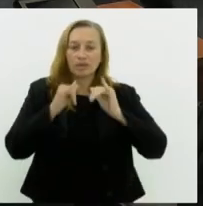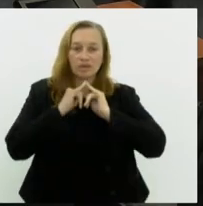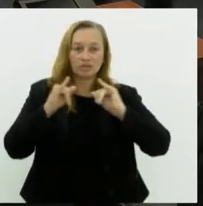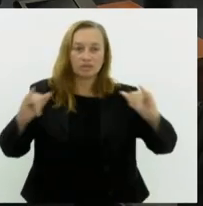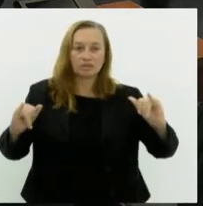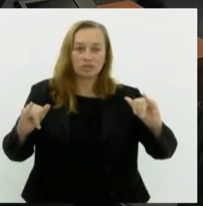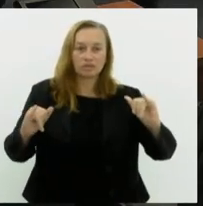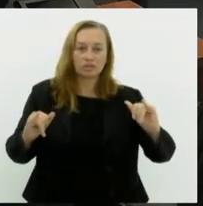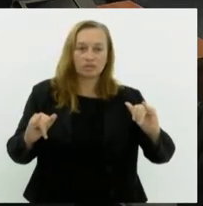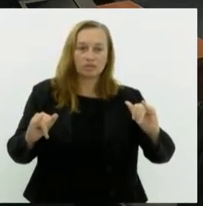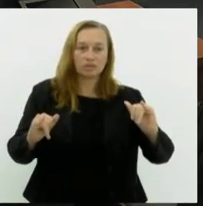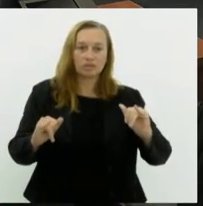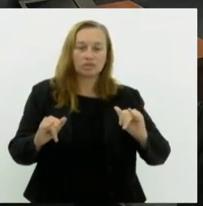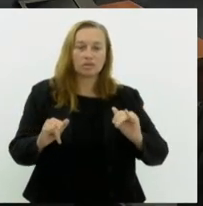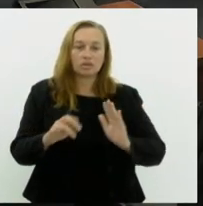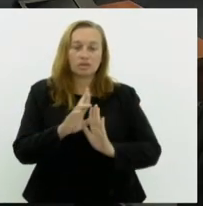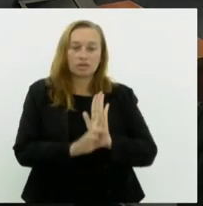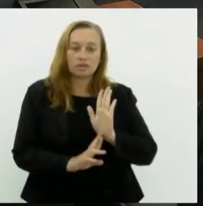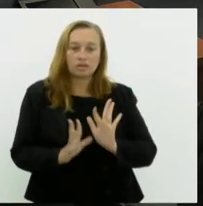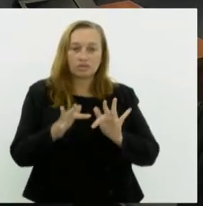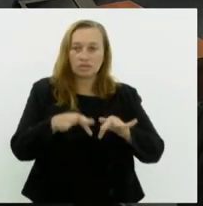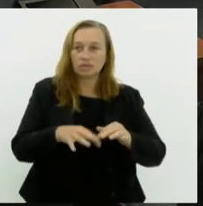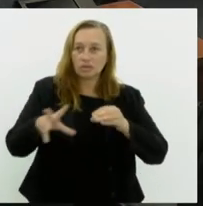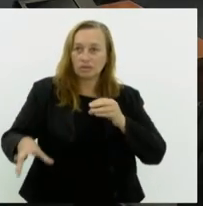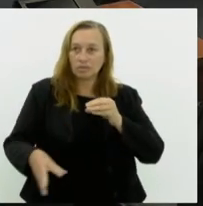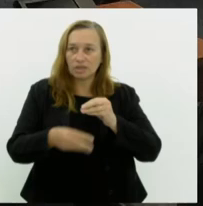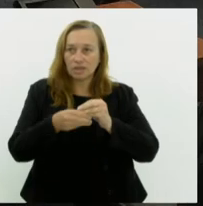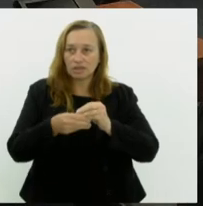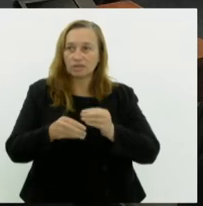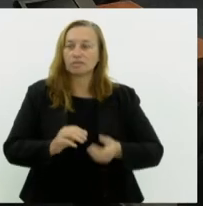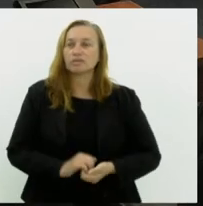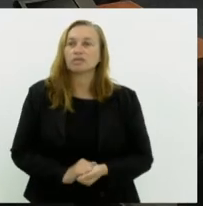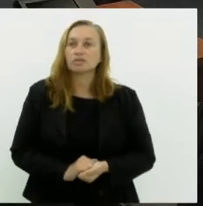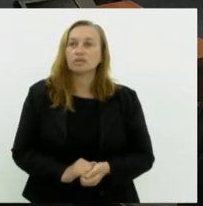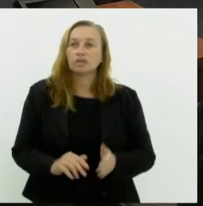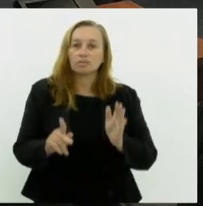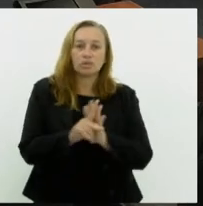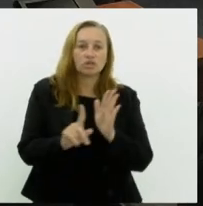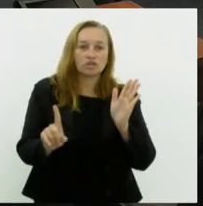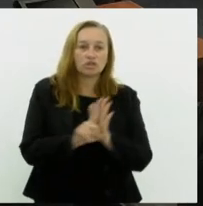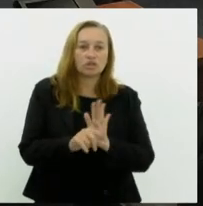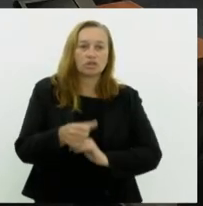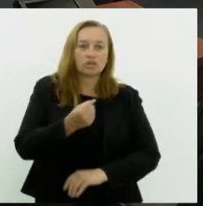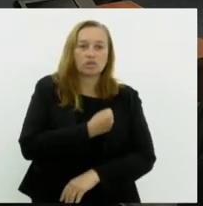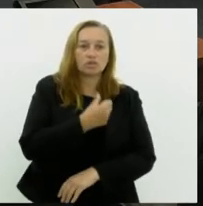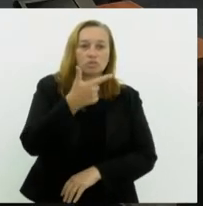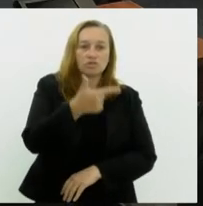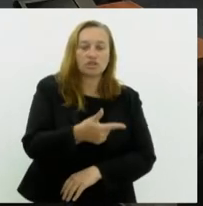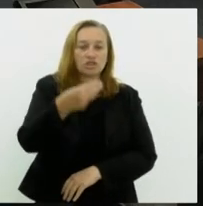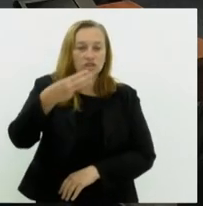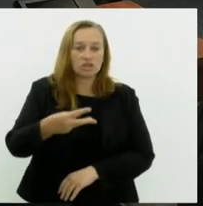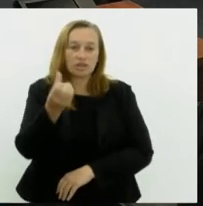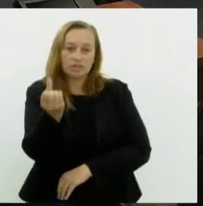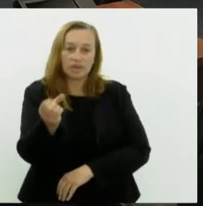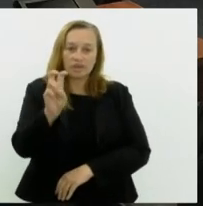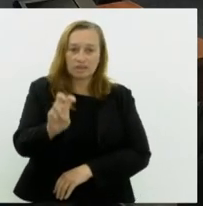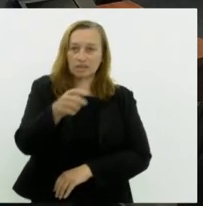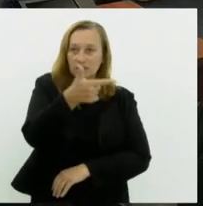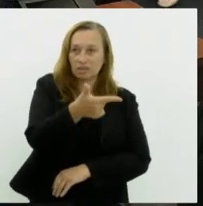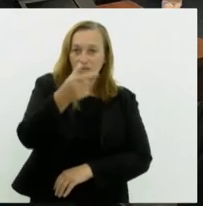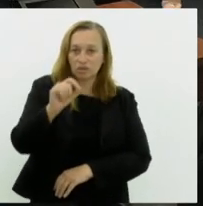Anuncio redação final assim emendada. Projeto de Lei número 2365,